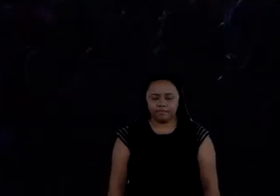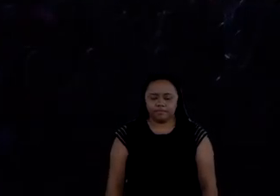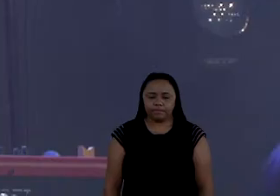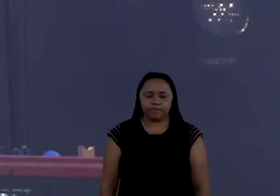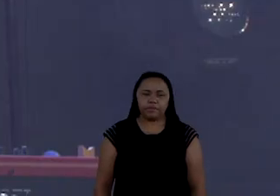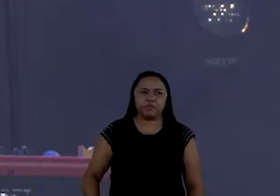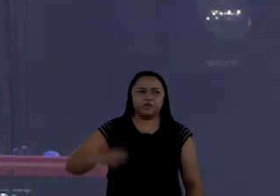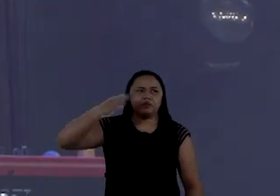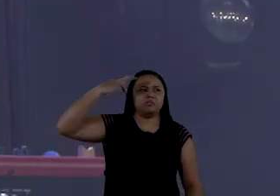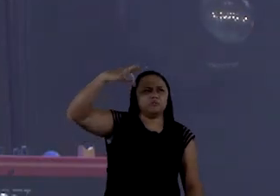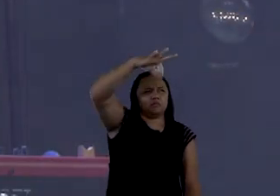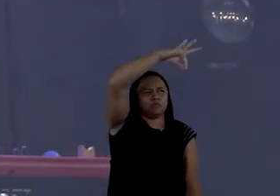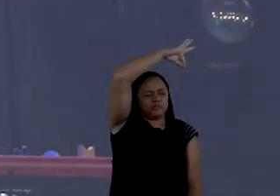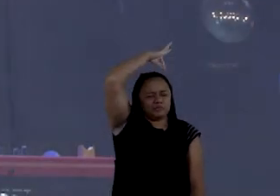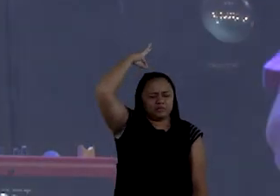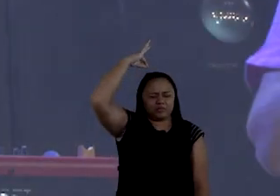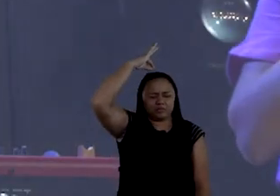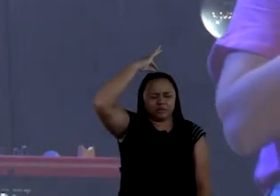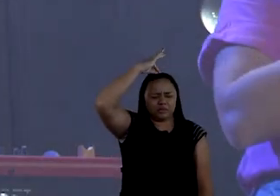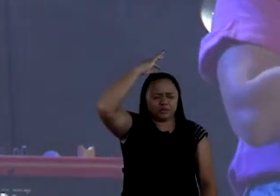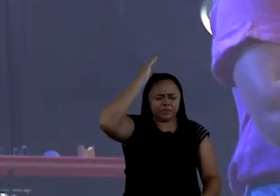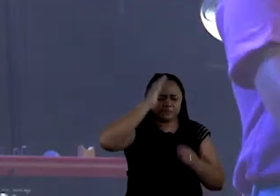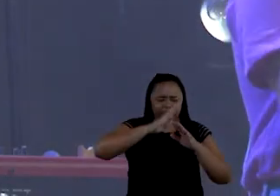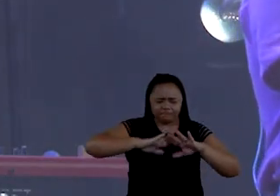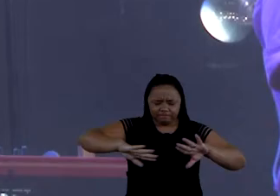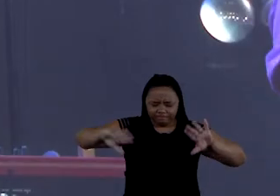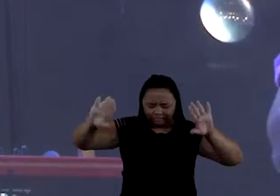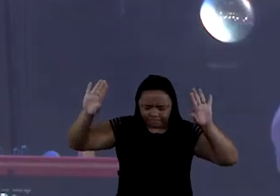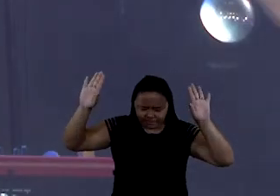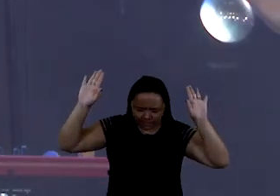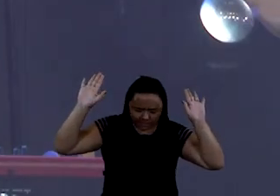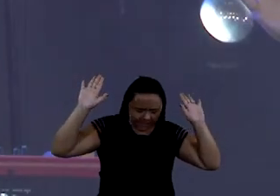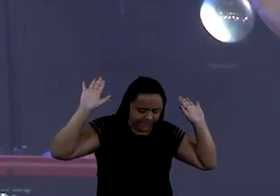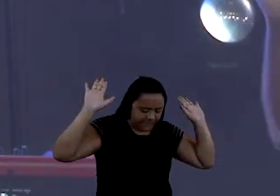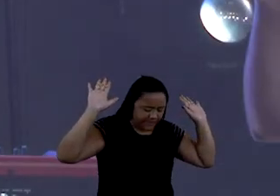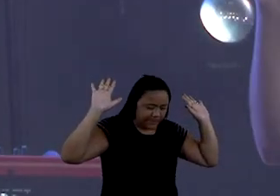Oh Espírito Santo, levante as suas mãos, amado.